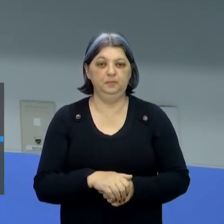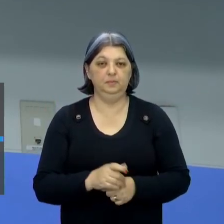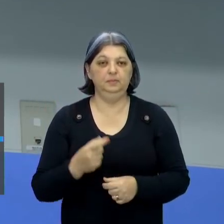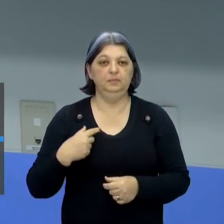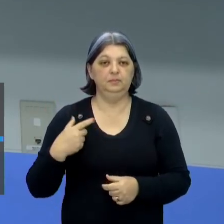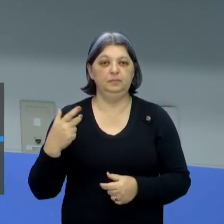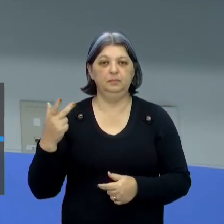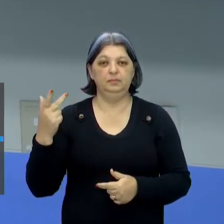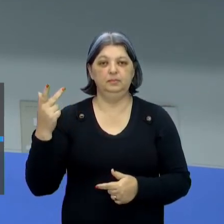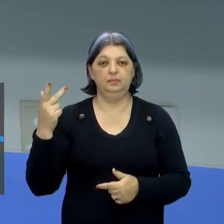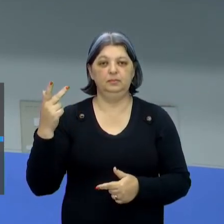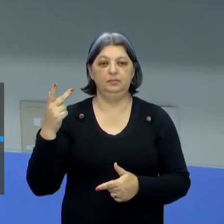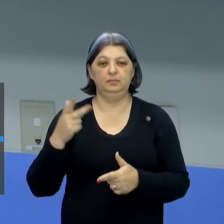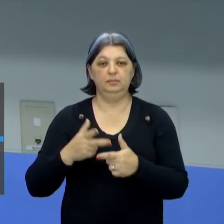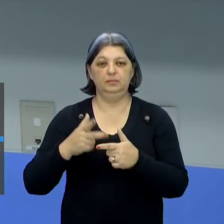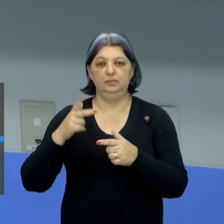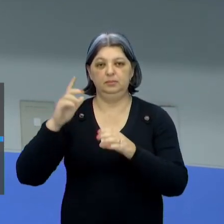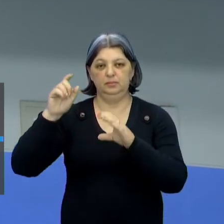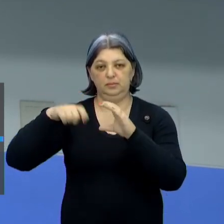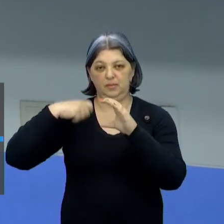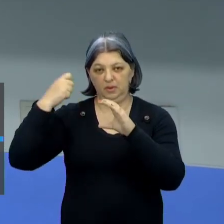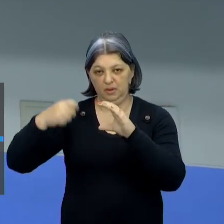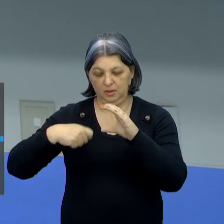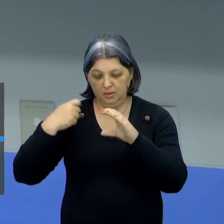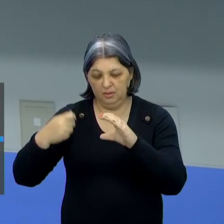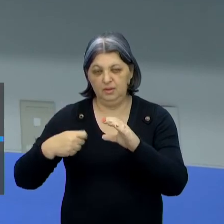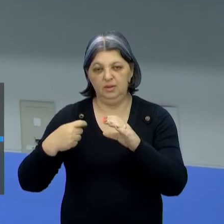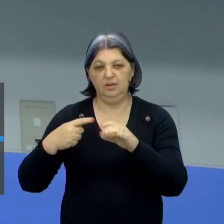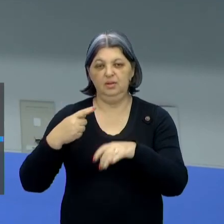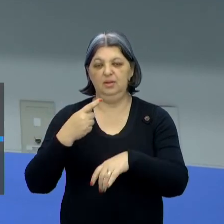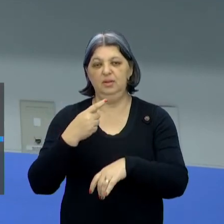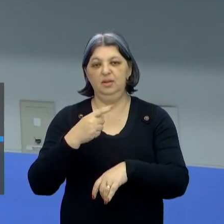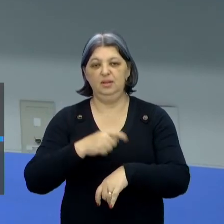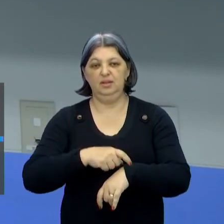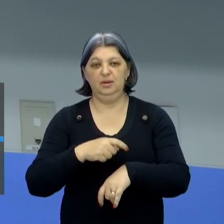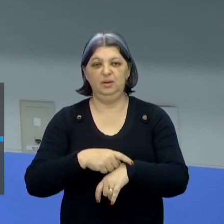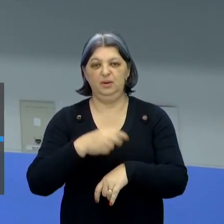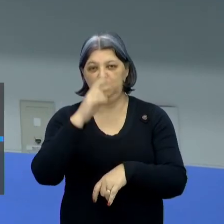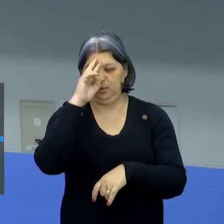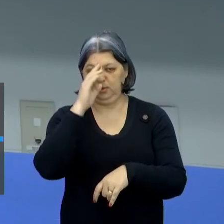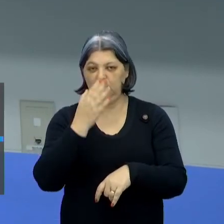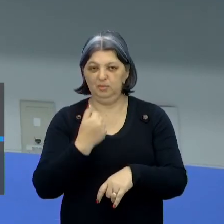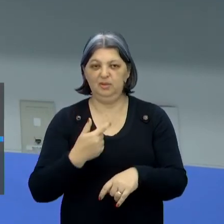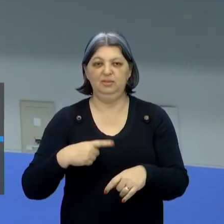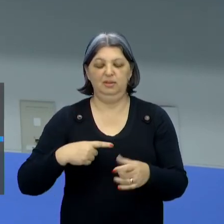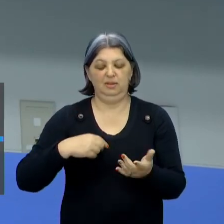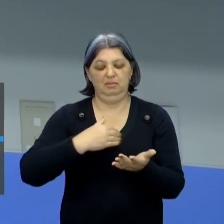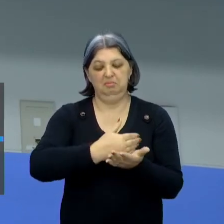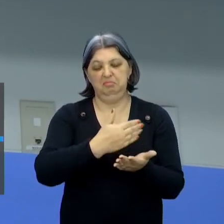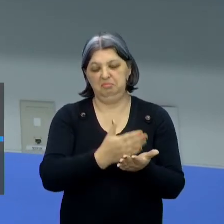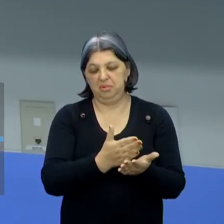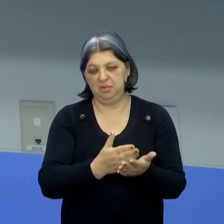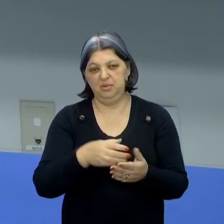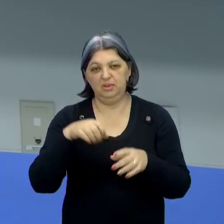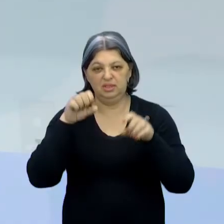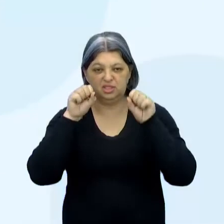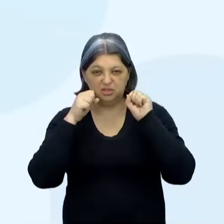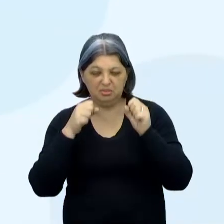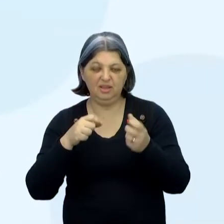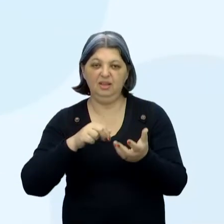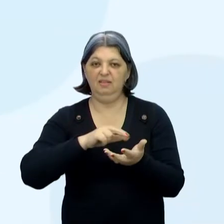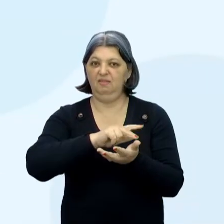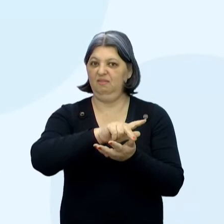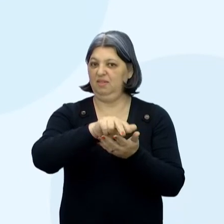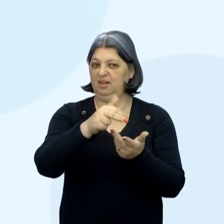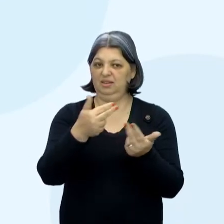hora do almoço, né? Pamonha, curau, bolos e por aí vai.